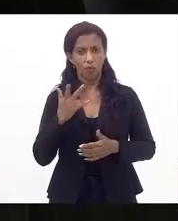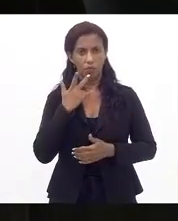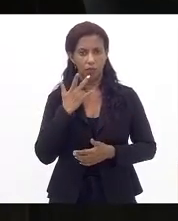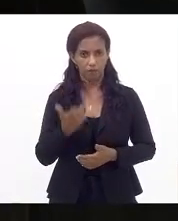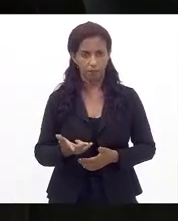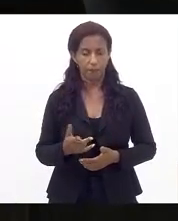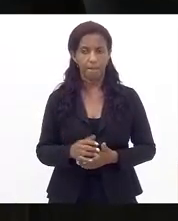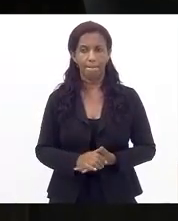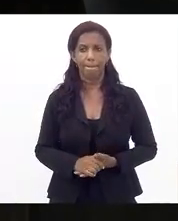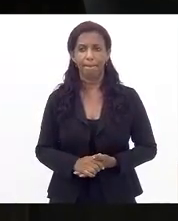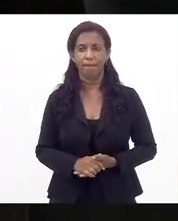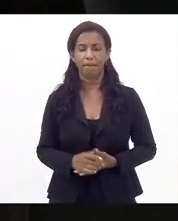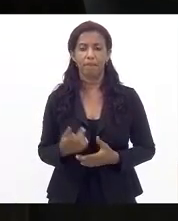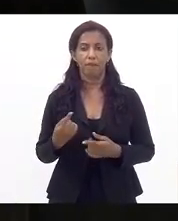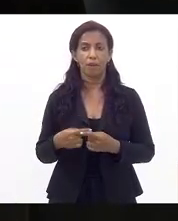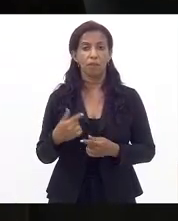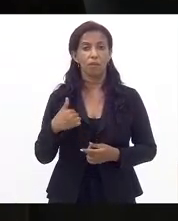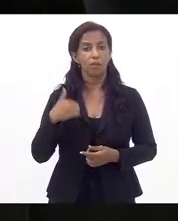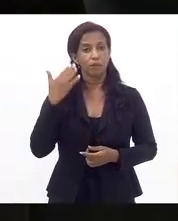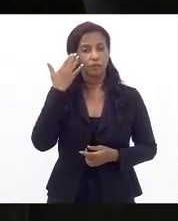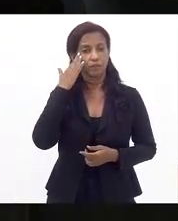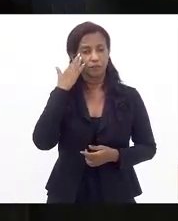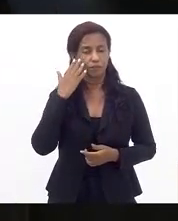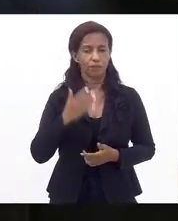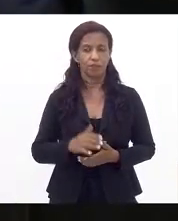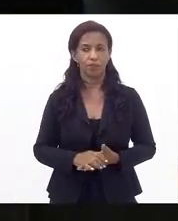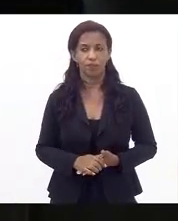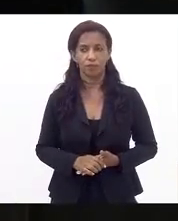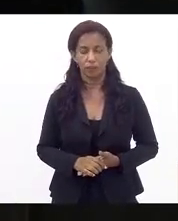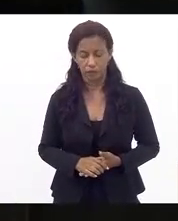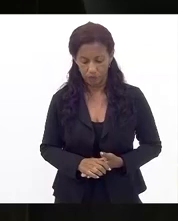falar porque não entendimento